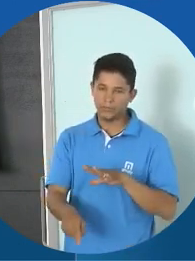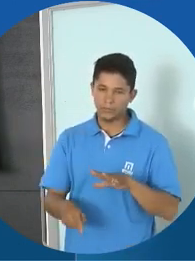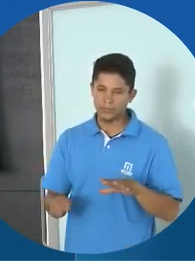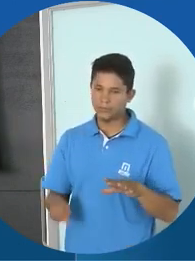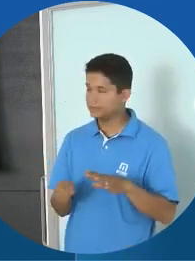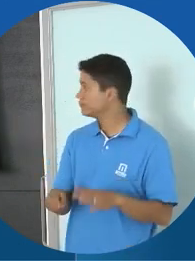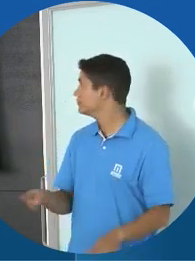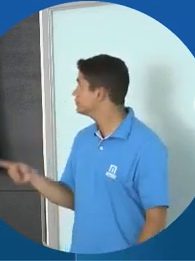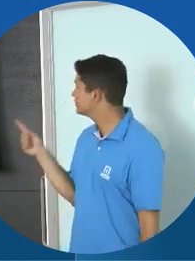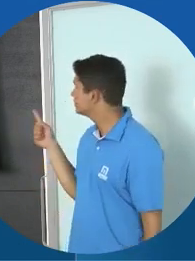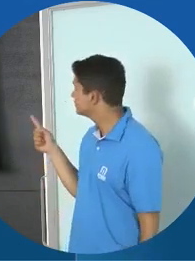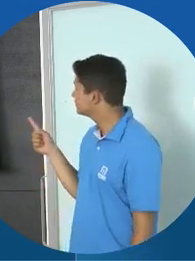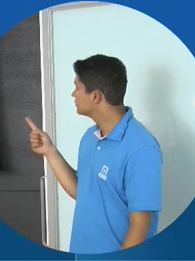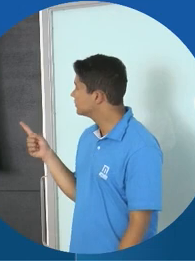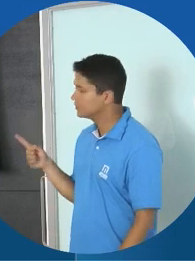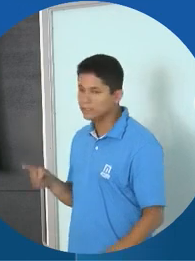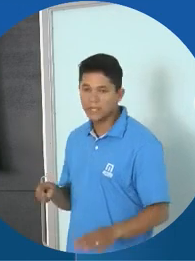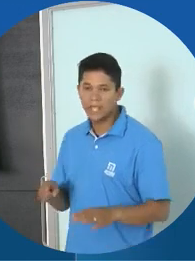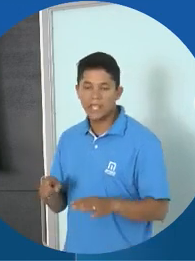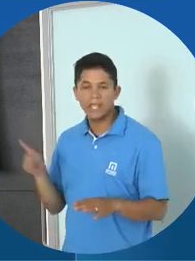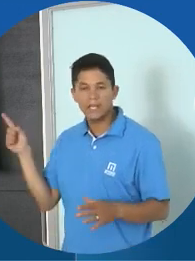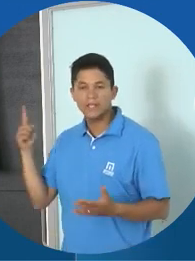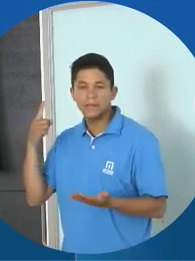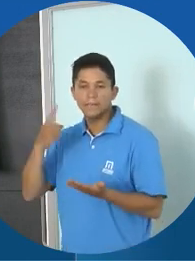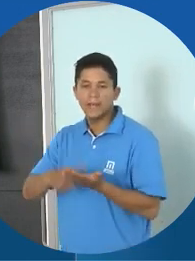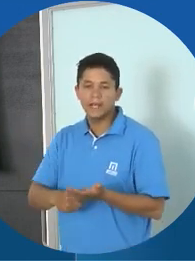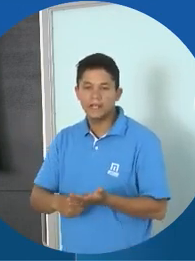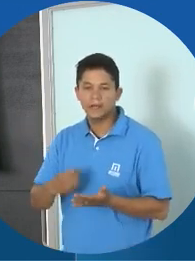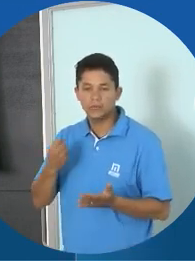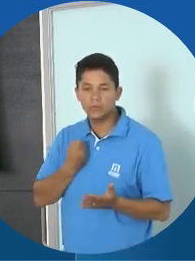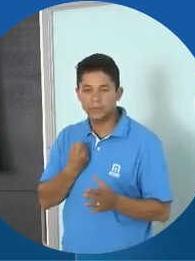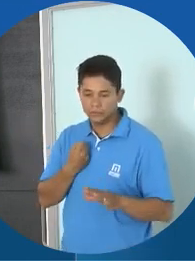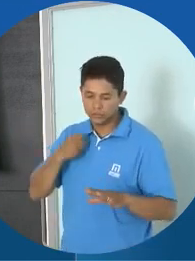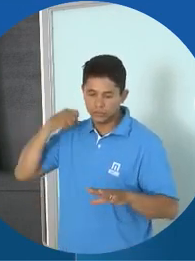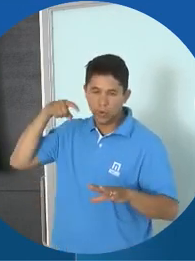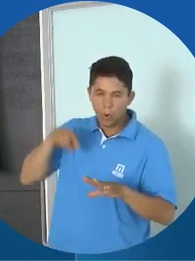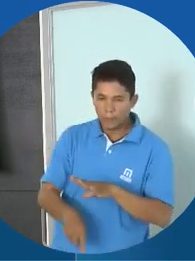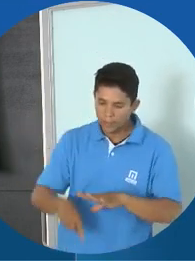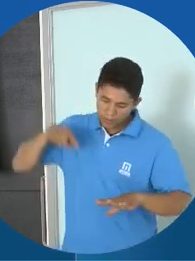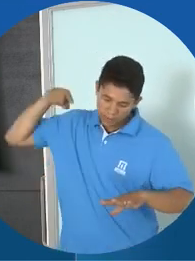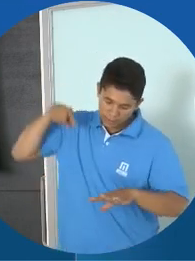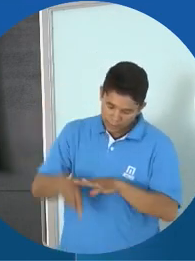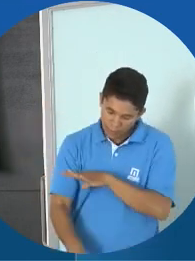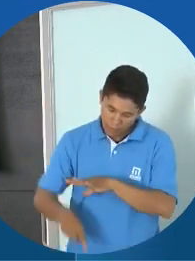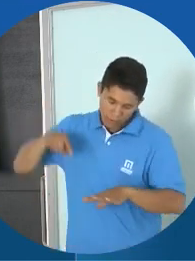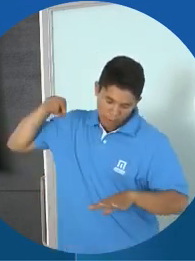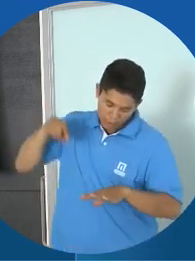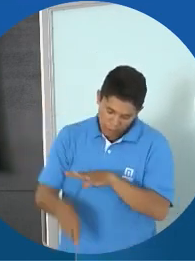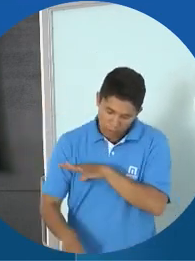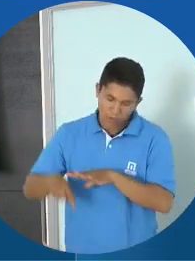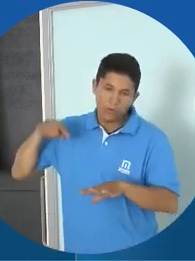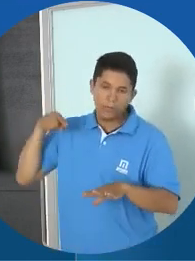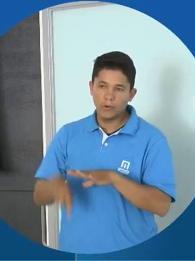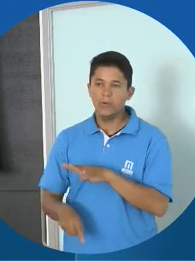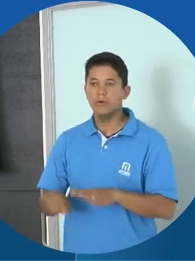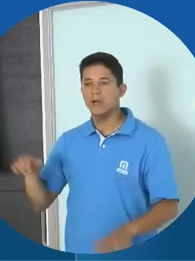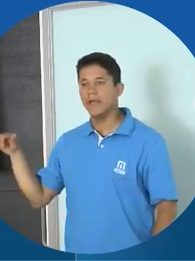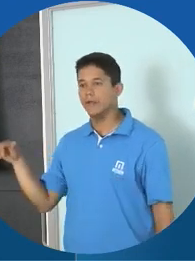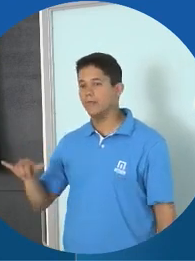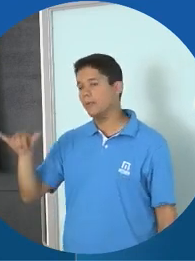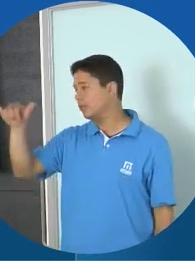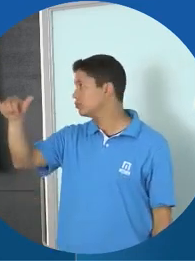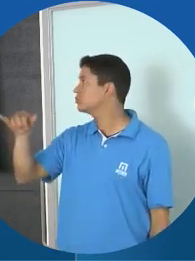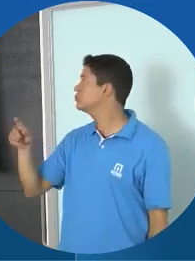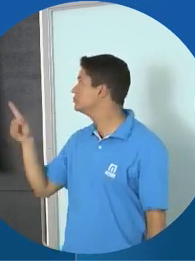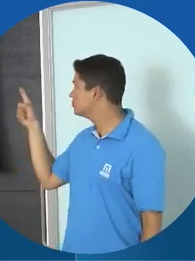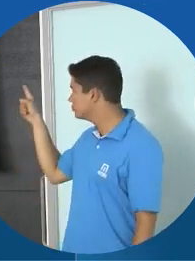ele vai marcando os números de golpe para esse martelo e descendo. Então, tem muitas situações em aeroportos, então o